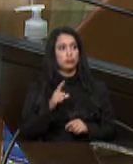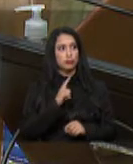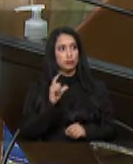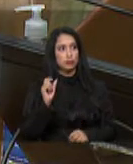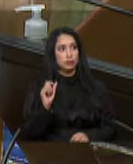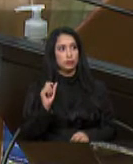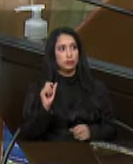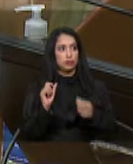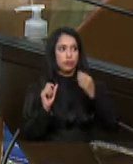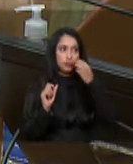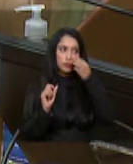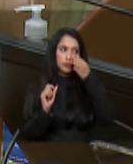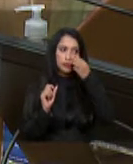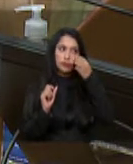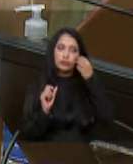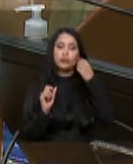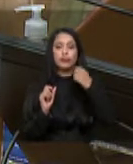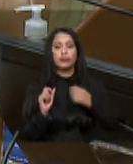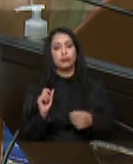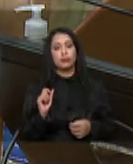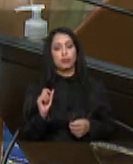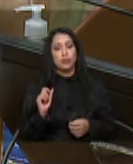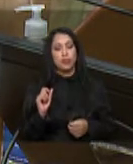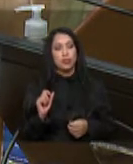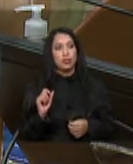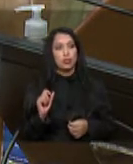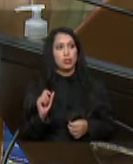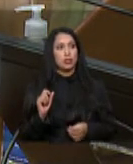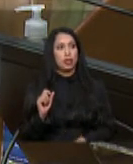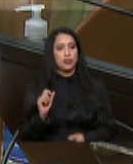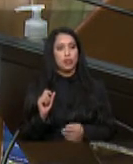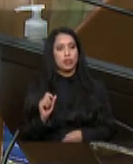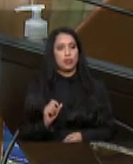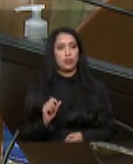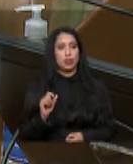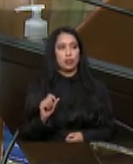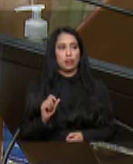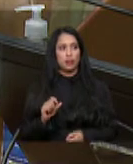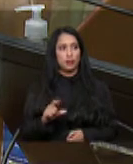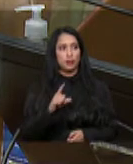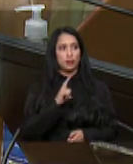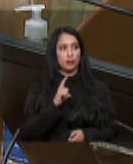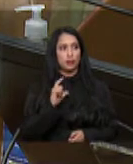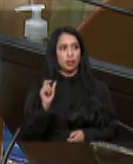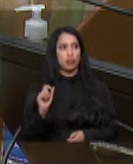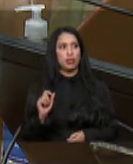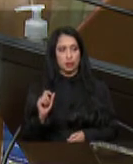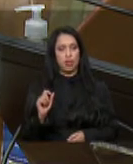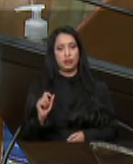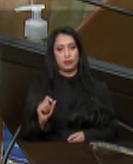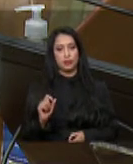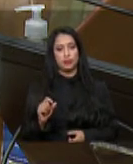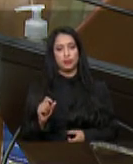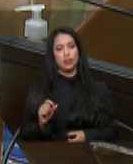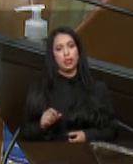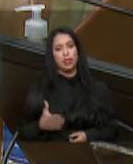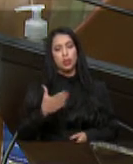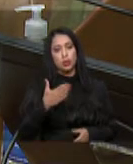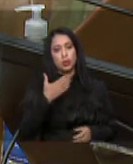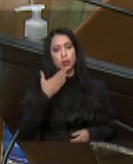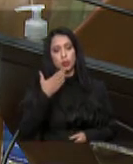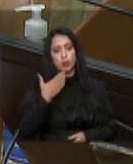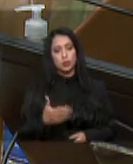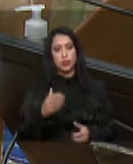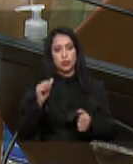porque, como eu afirmei que, desde o início, Vossa Excelência, então, está julgando procedente o pedido